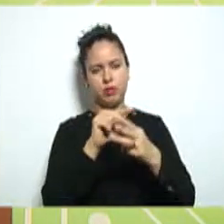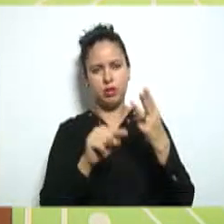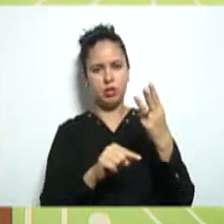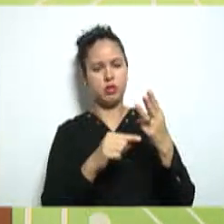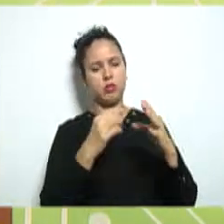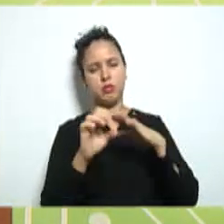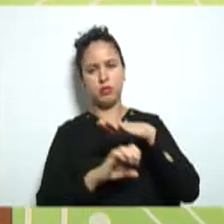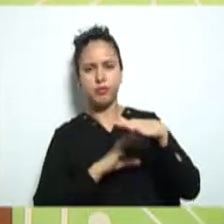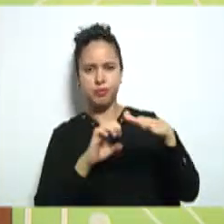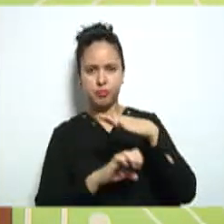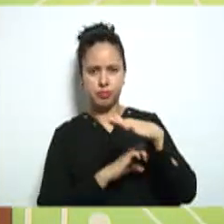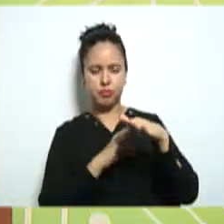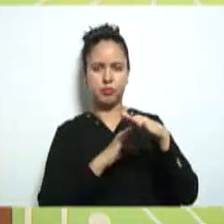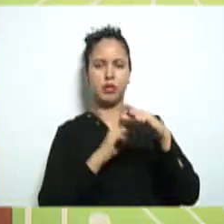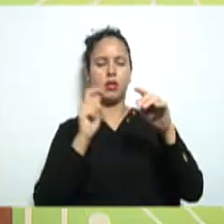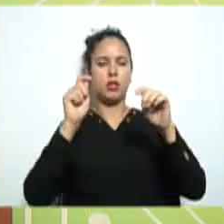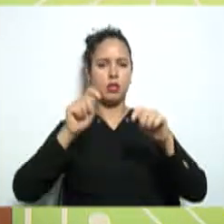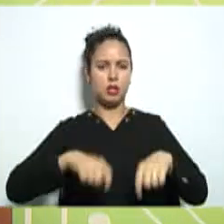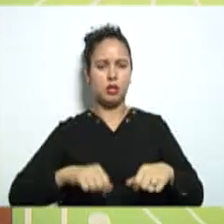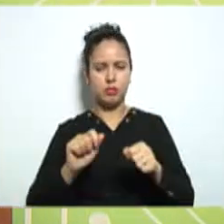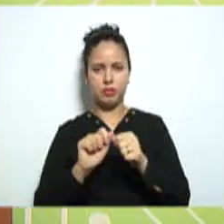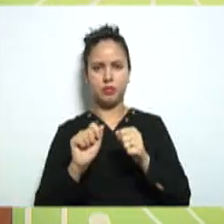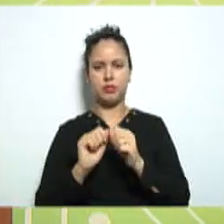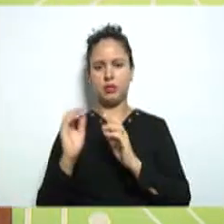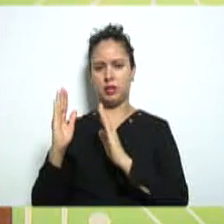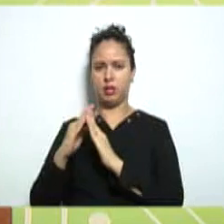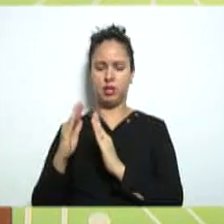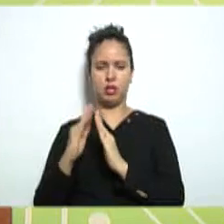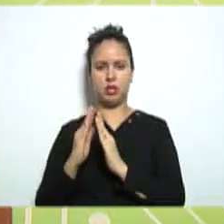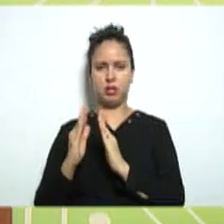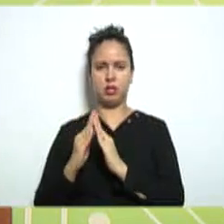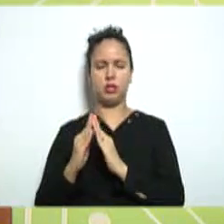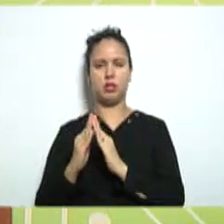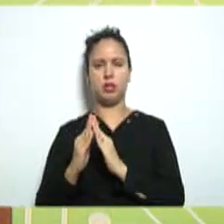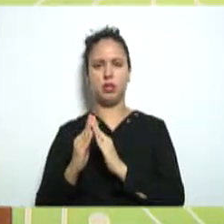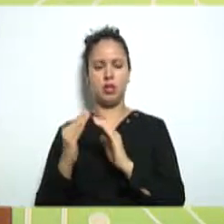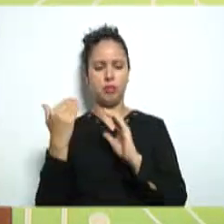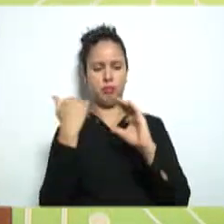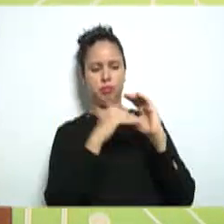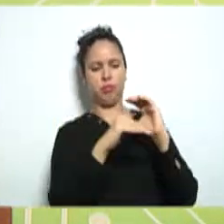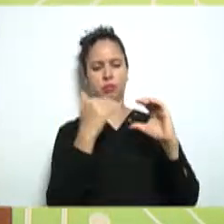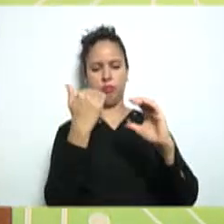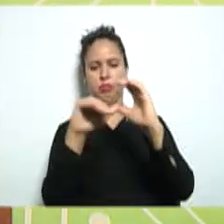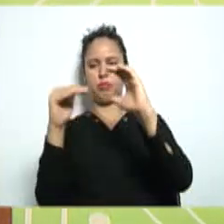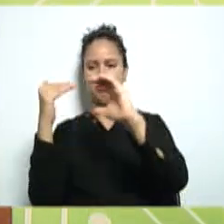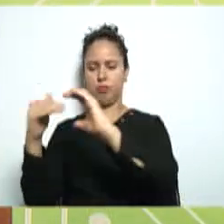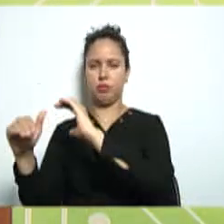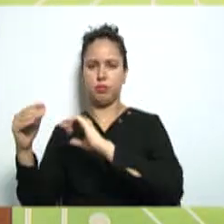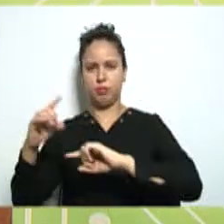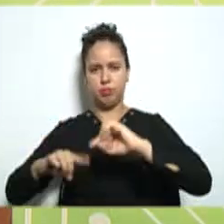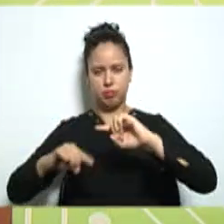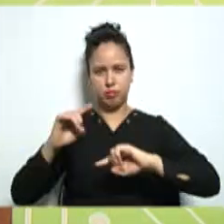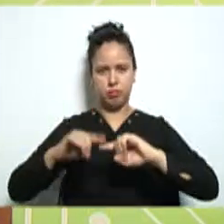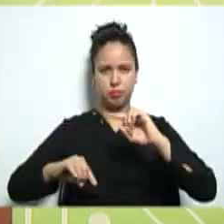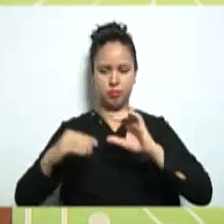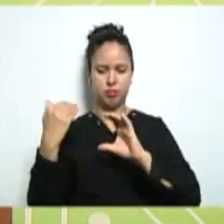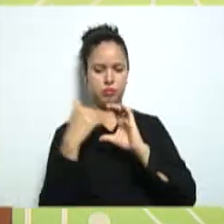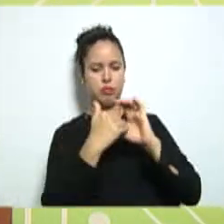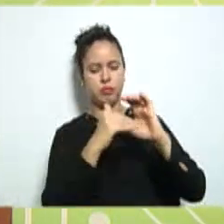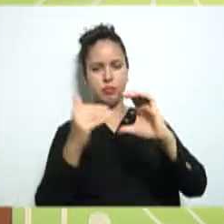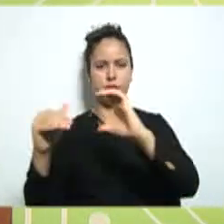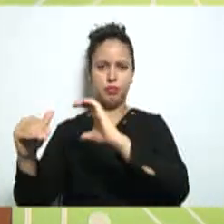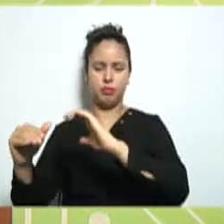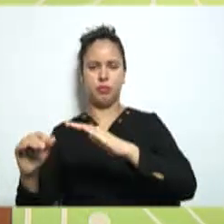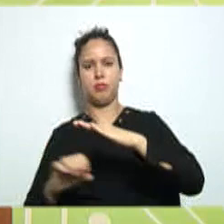5 empresas, aquela pessoa realiza o trabalho na casa dela, ela apenas manda o produto do trabalho dela já para